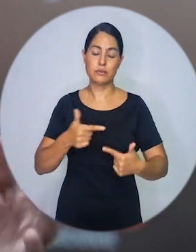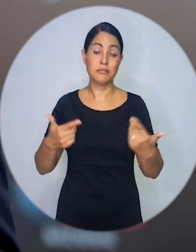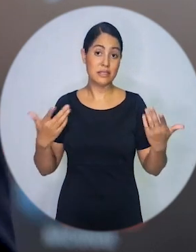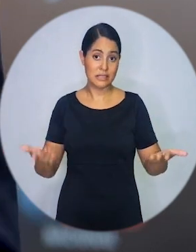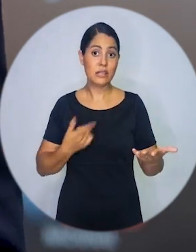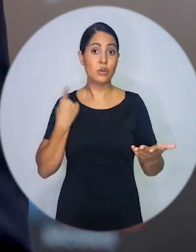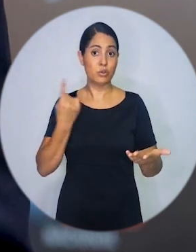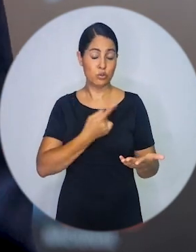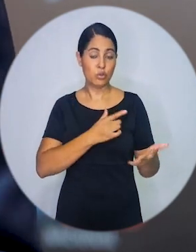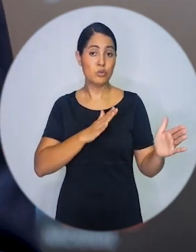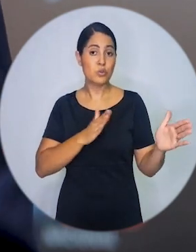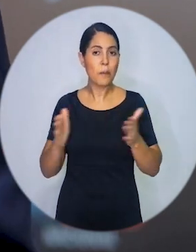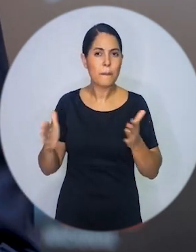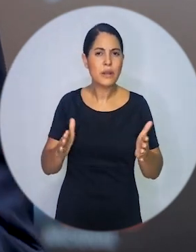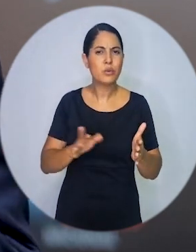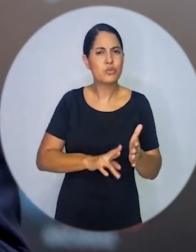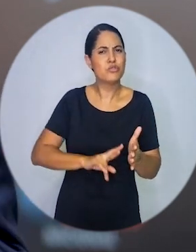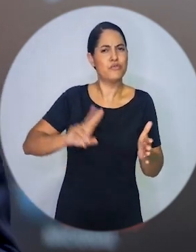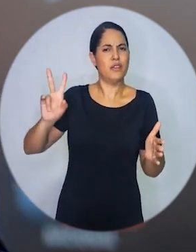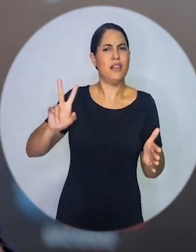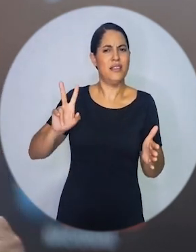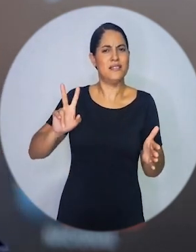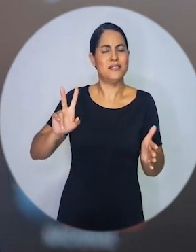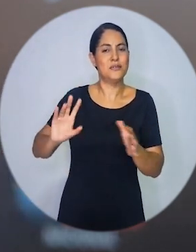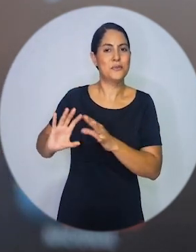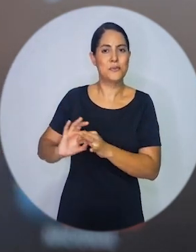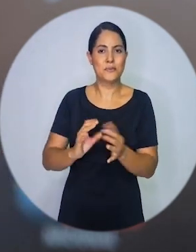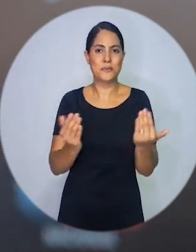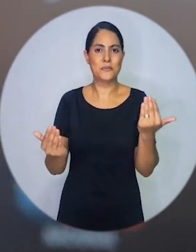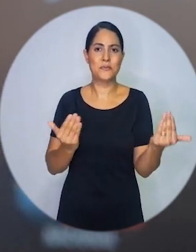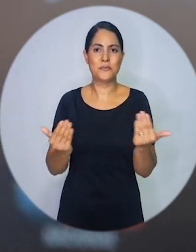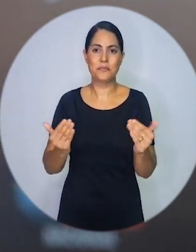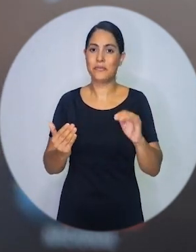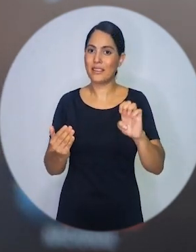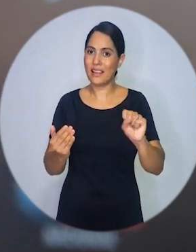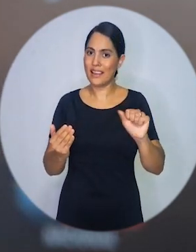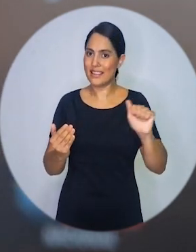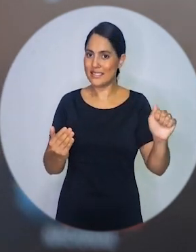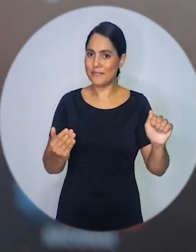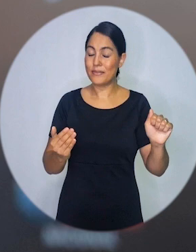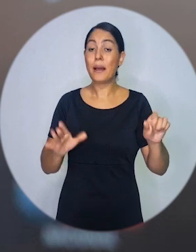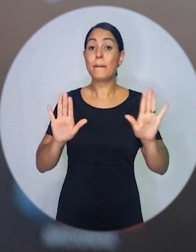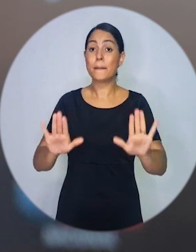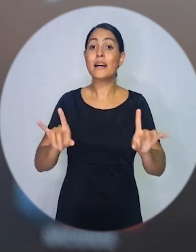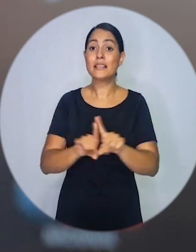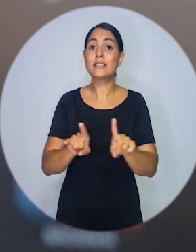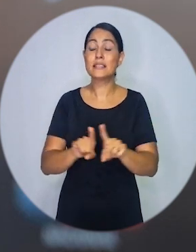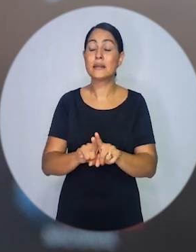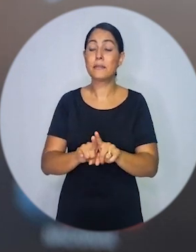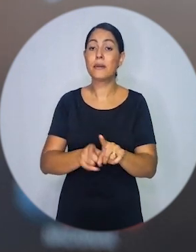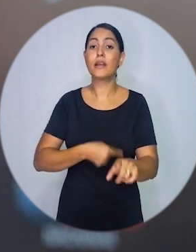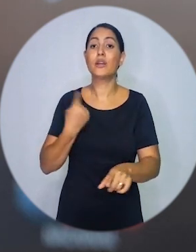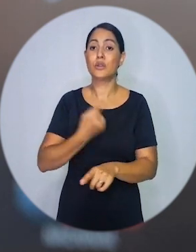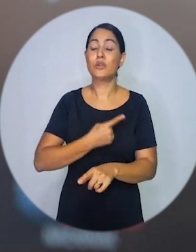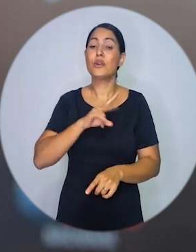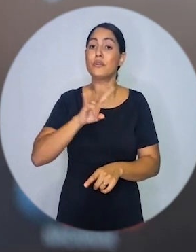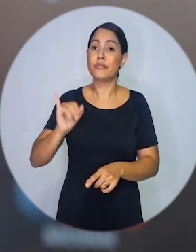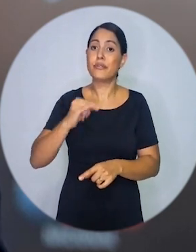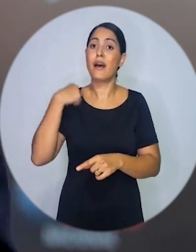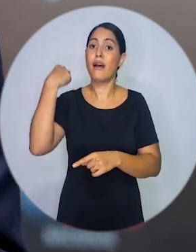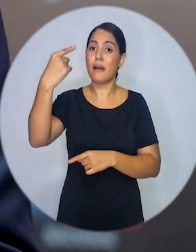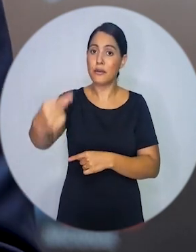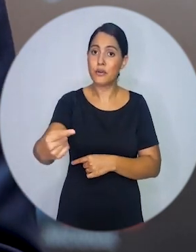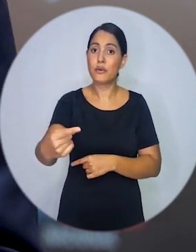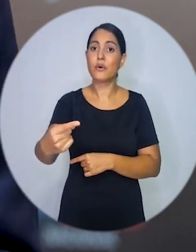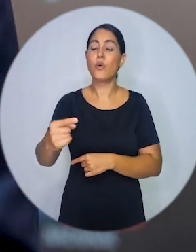utilização do produto, do seu trabalho. Então estamos numa fase diferenciada da Escola Superior de Advocacia. Nós estaremos também